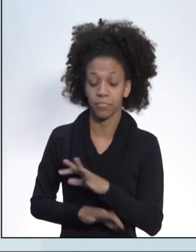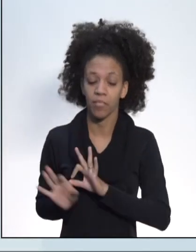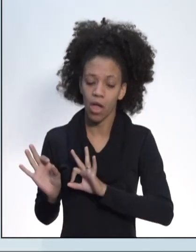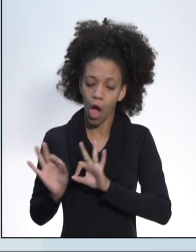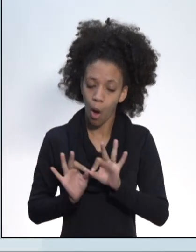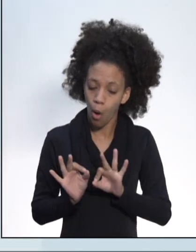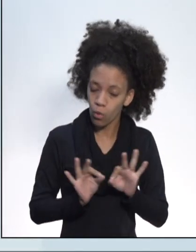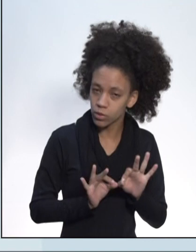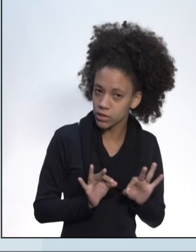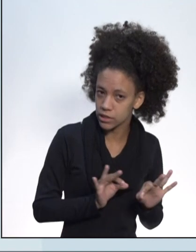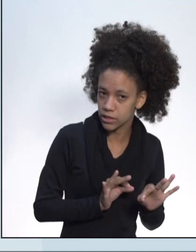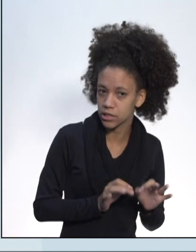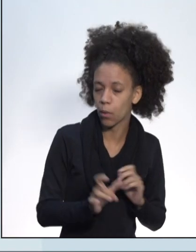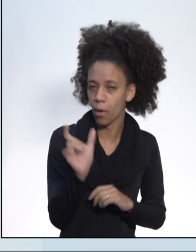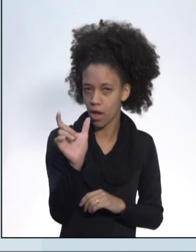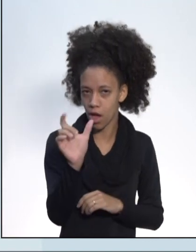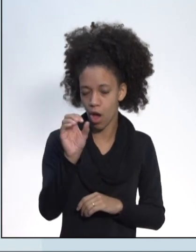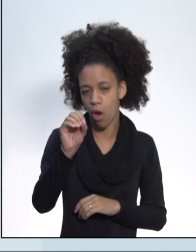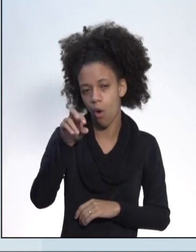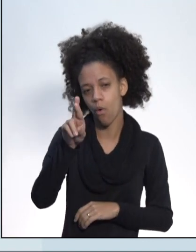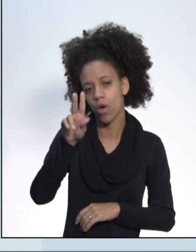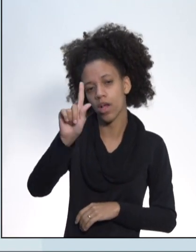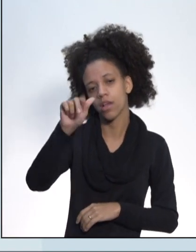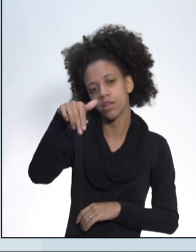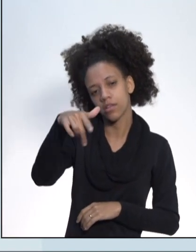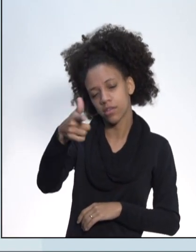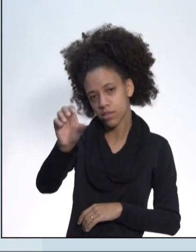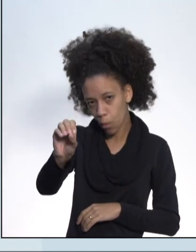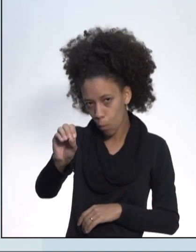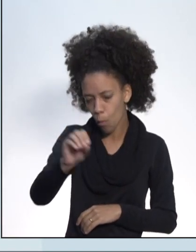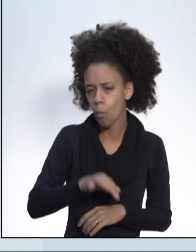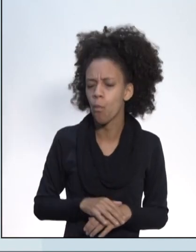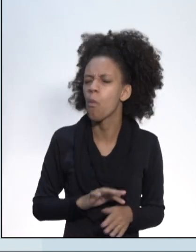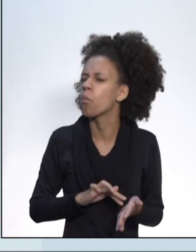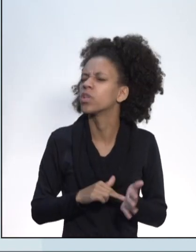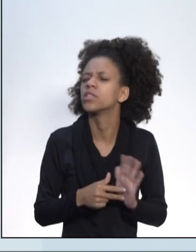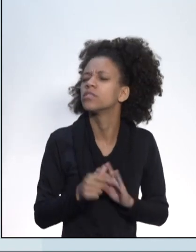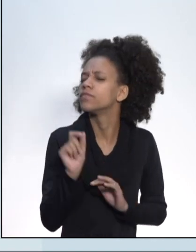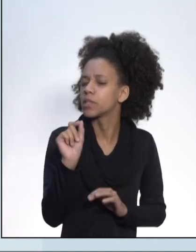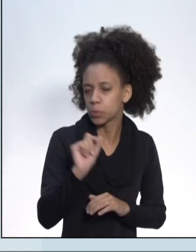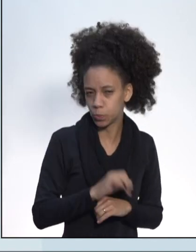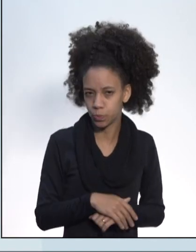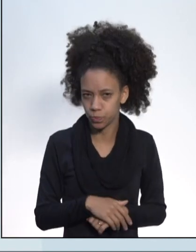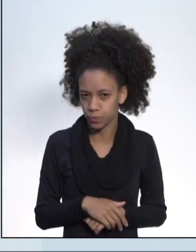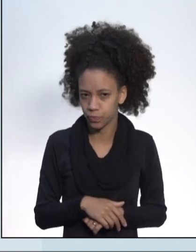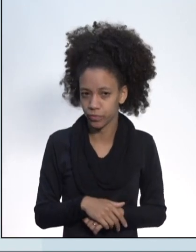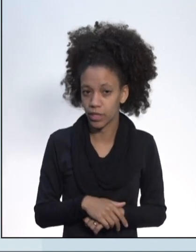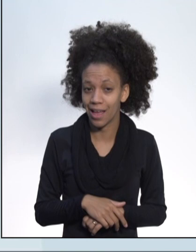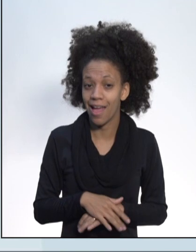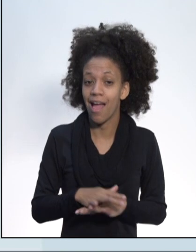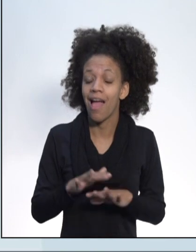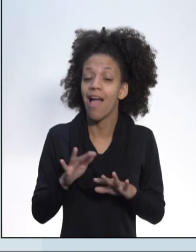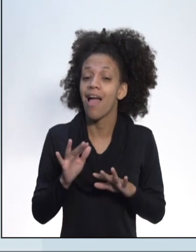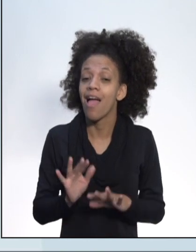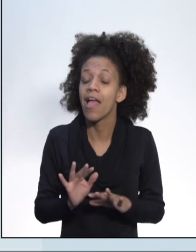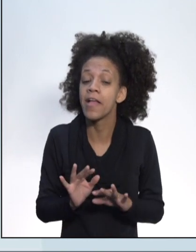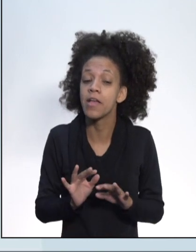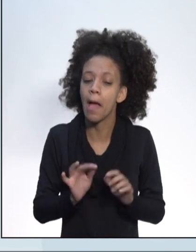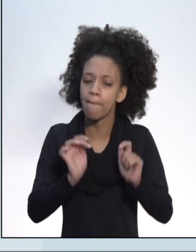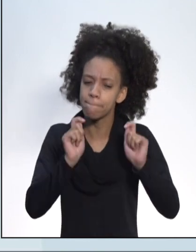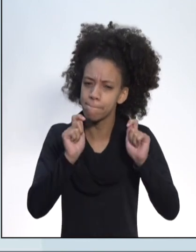Organização. Anotem a palavra organização. O que é organização? É ser ordeiro,